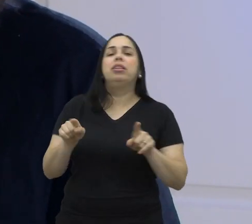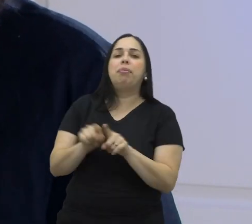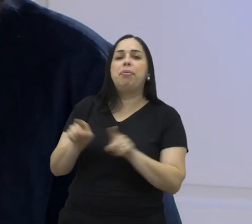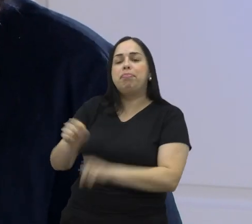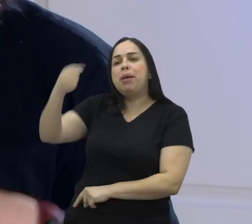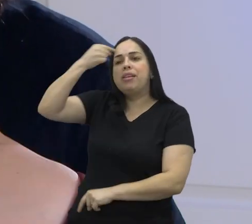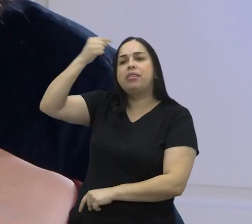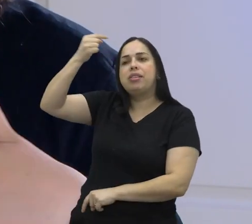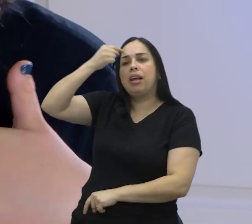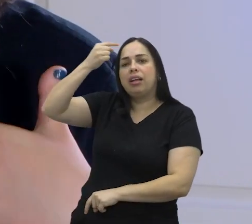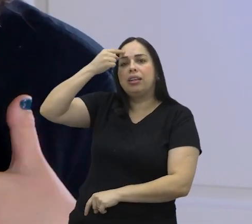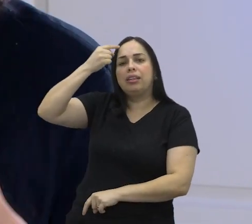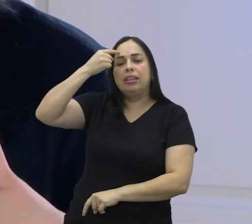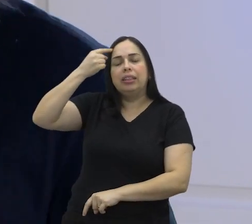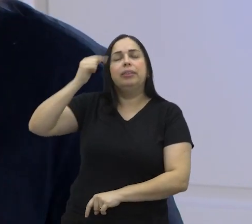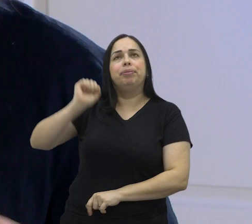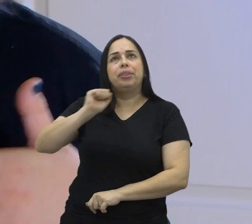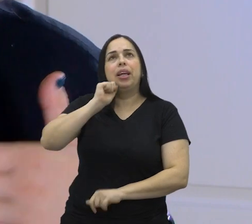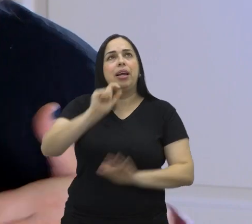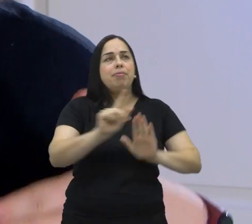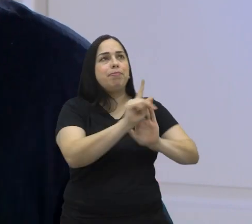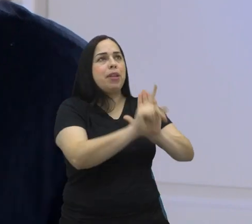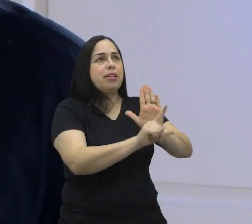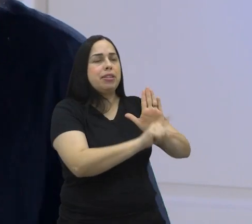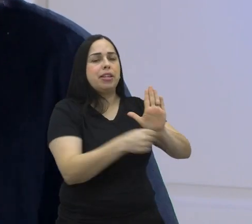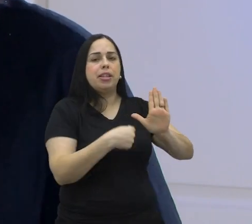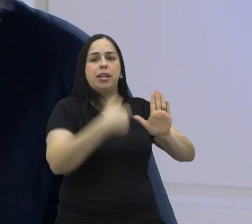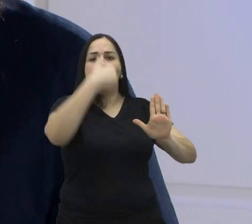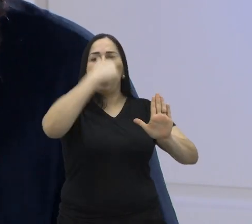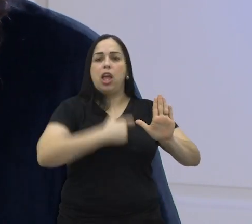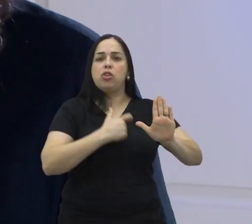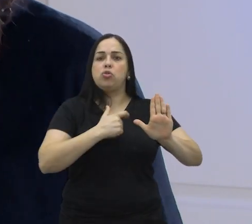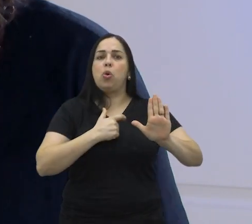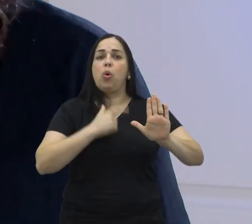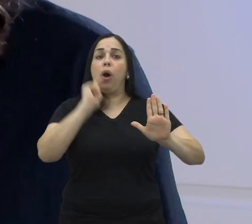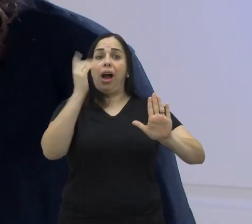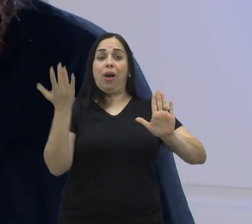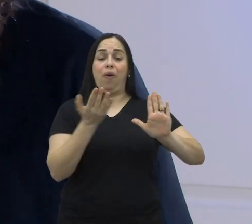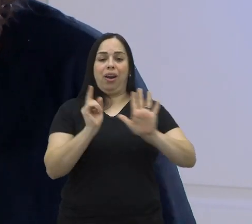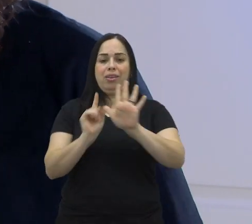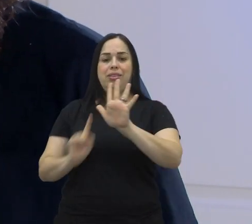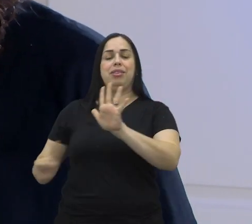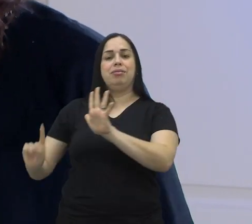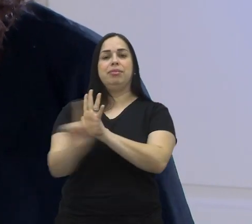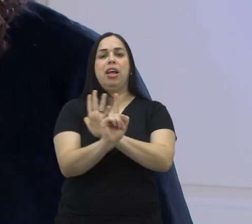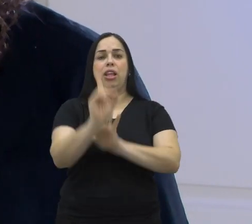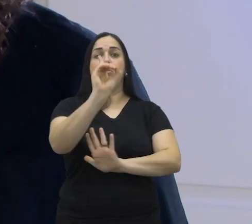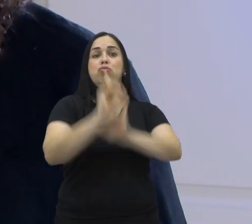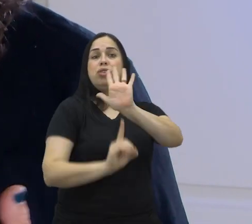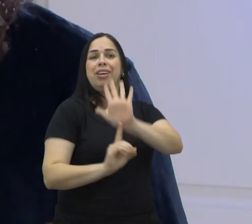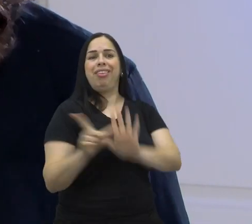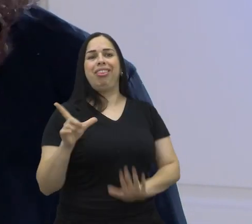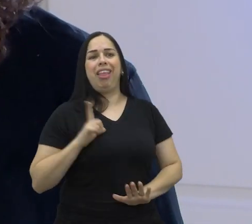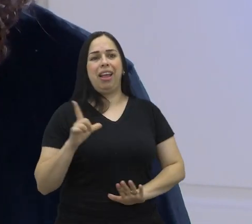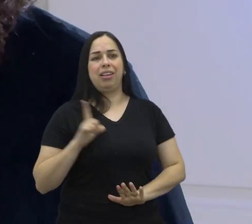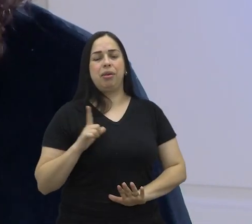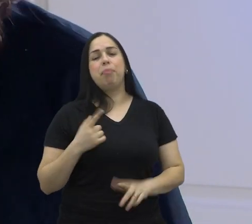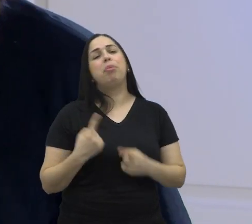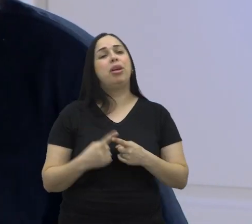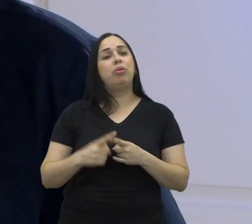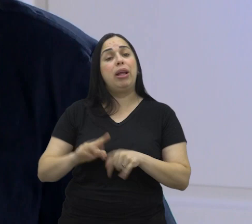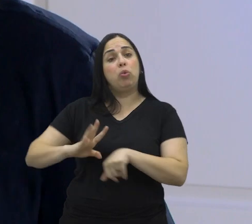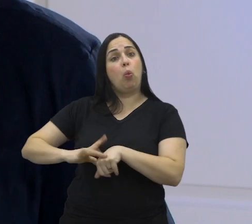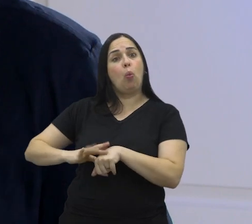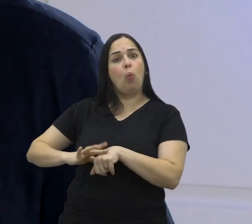gente ter pelo menos essa lei de a gente pensar, não, eu sou prioridade, eu tenho esse direito pela